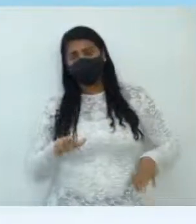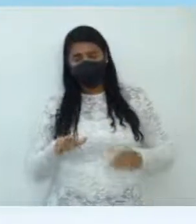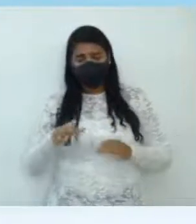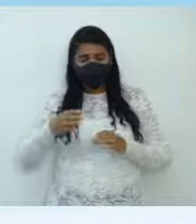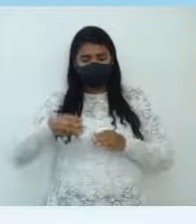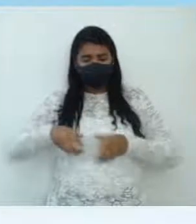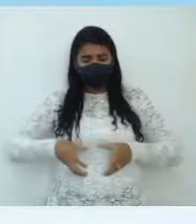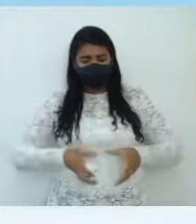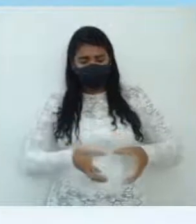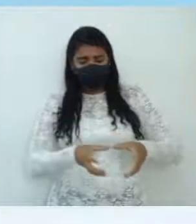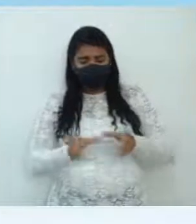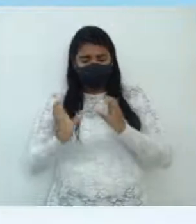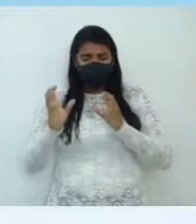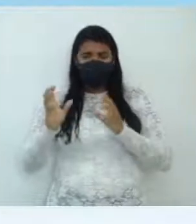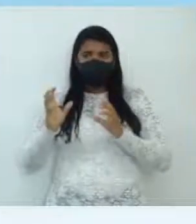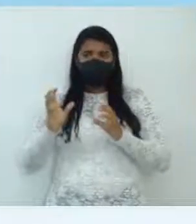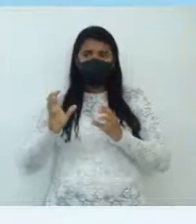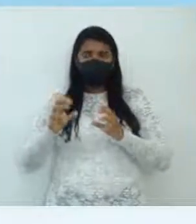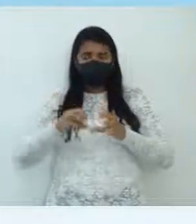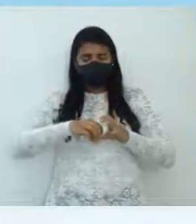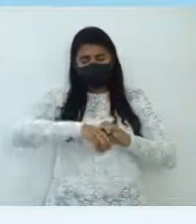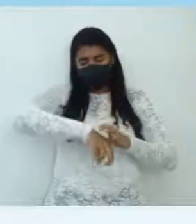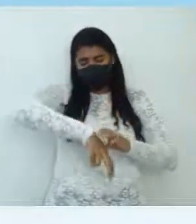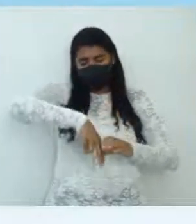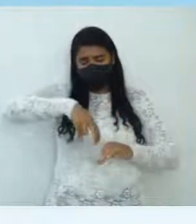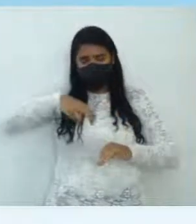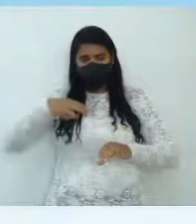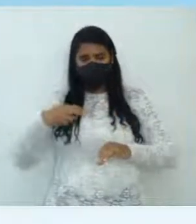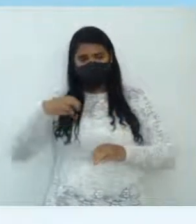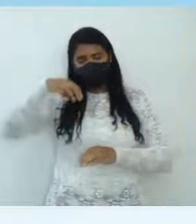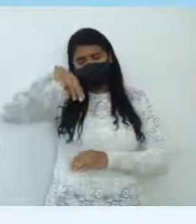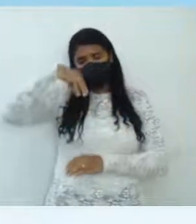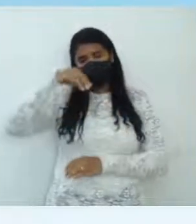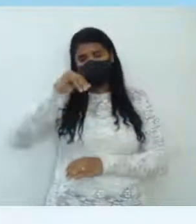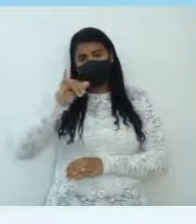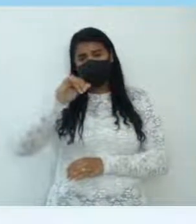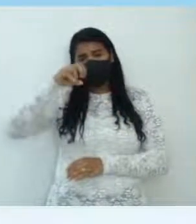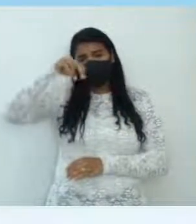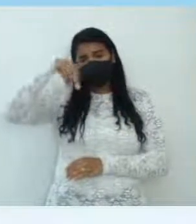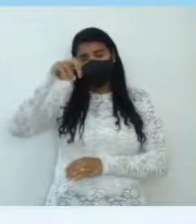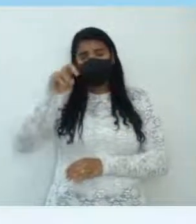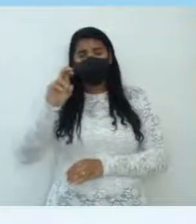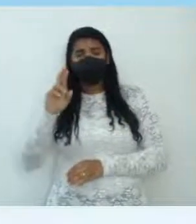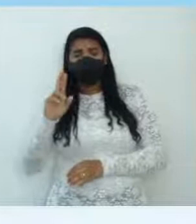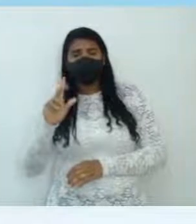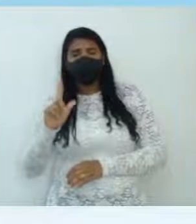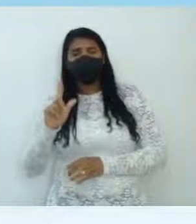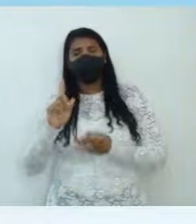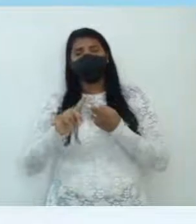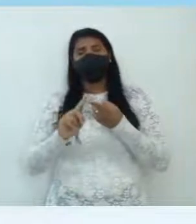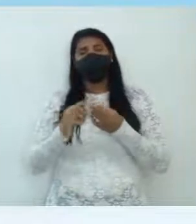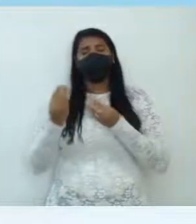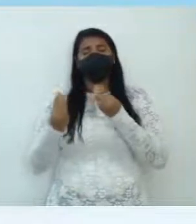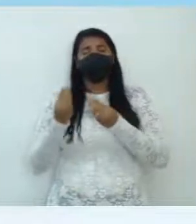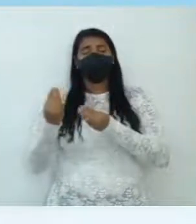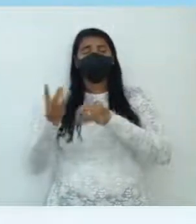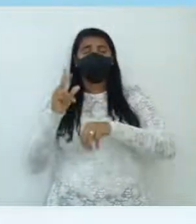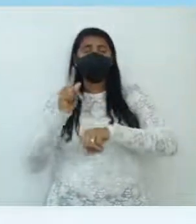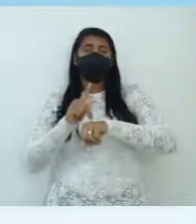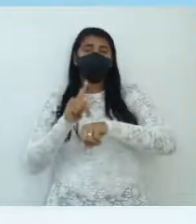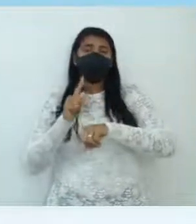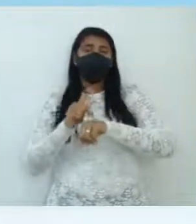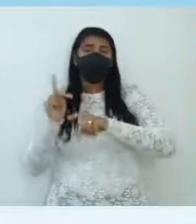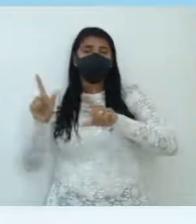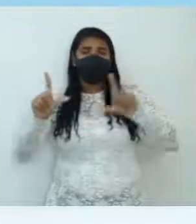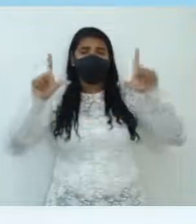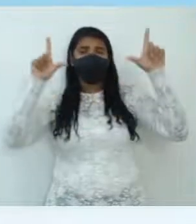dos minerais que foram extraídos e também os seus componentes também, como o petróleo, como nessa imagem que você